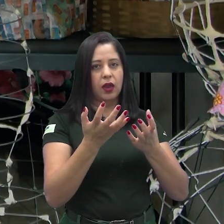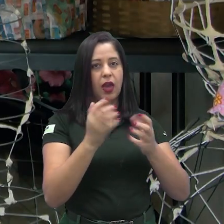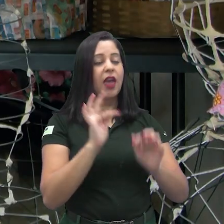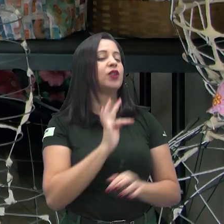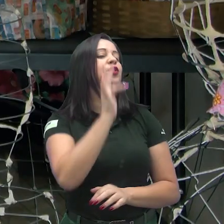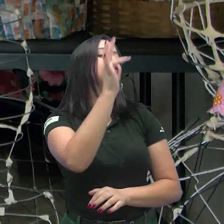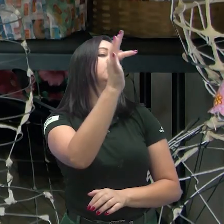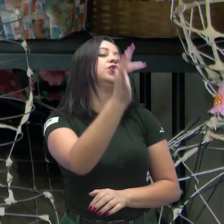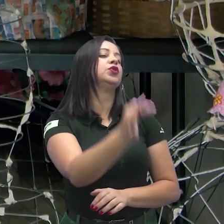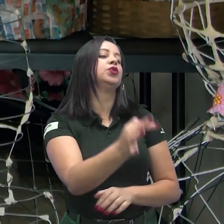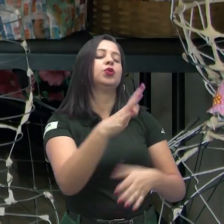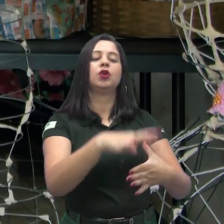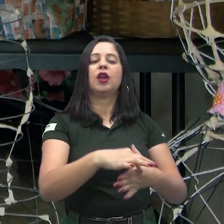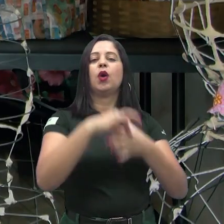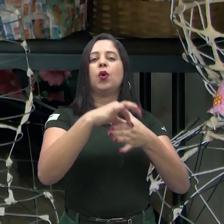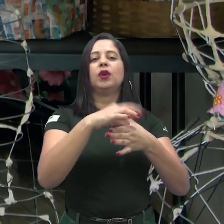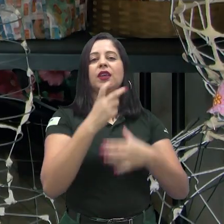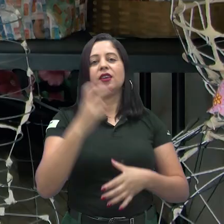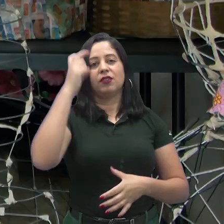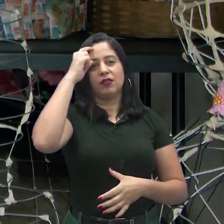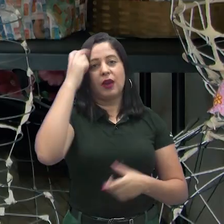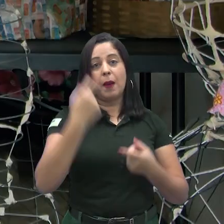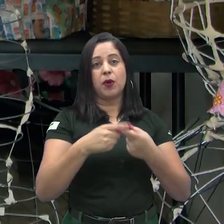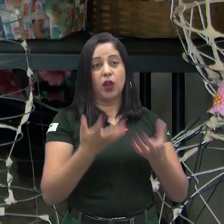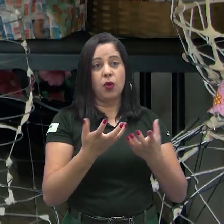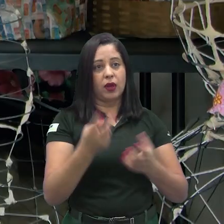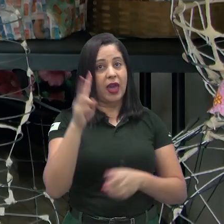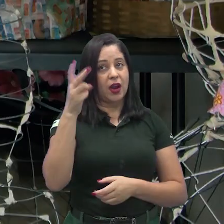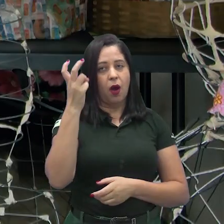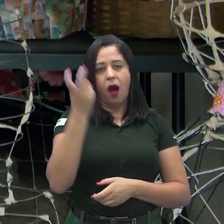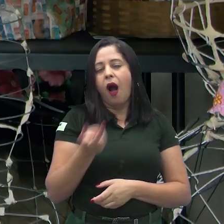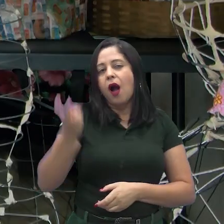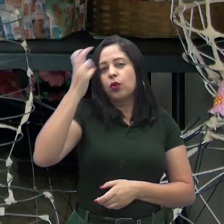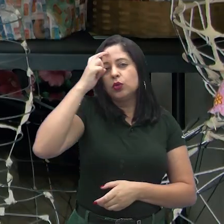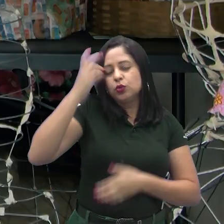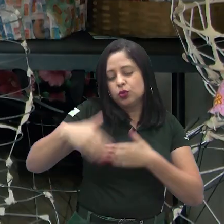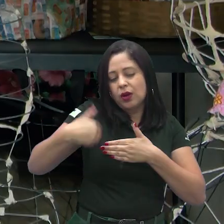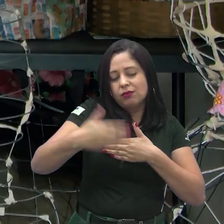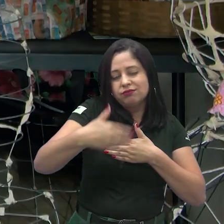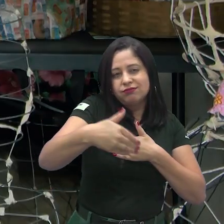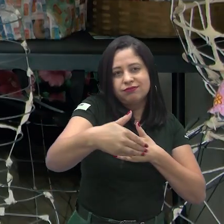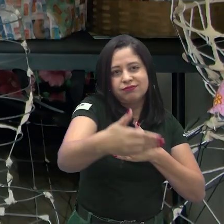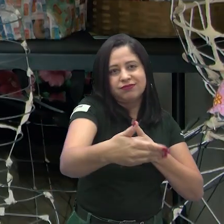do Aifolia, para que essa cultura não morra. Se depender de mim, vai ficar até